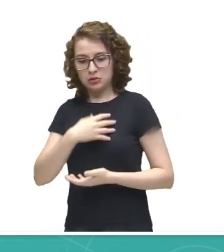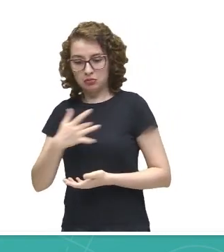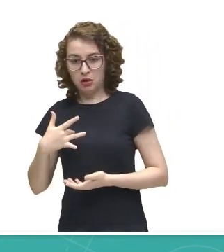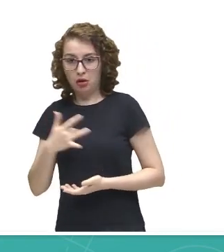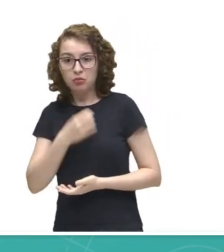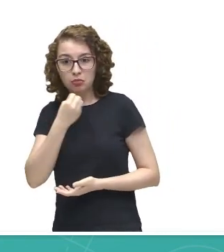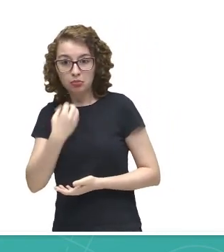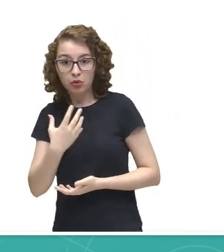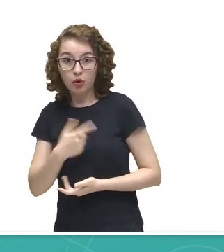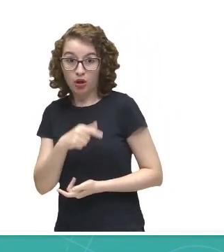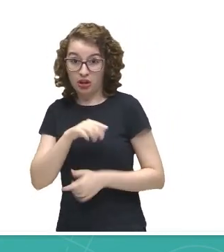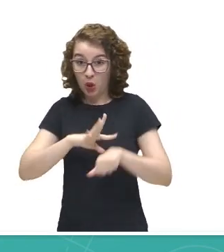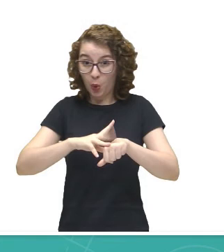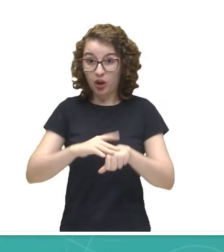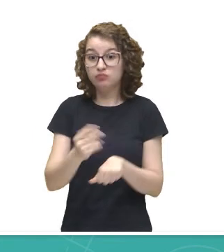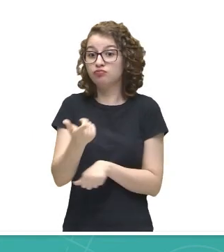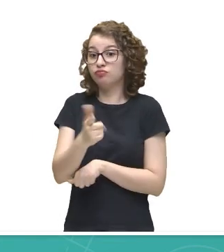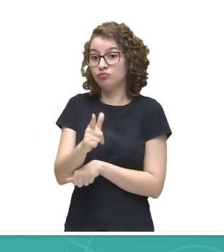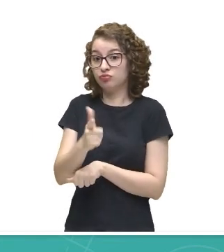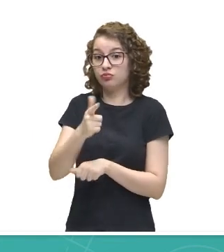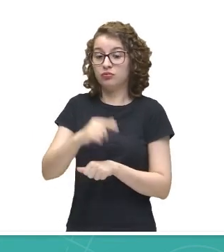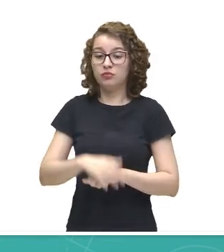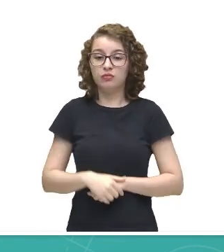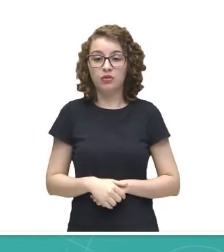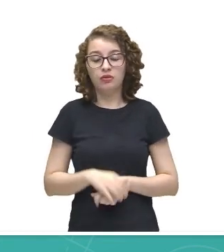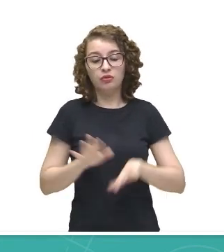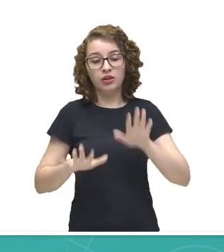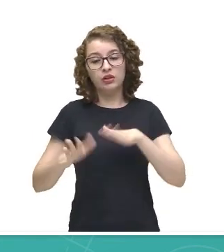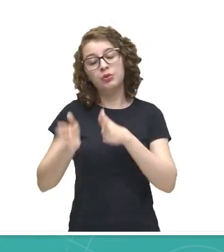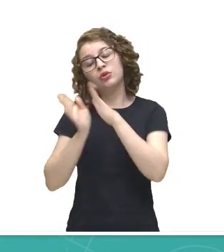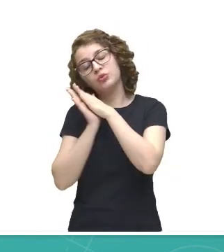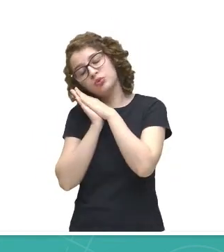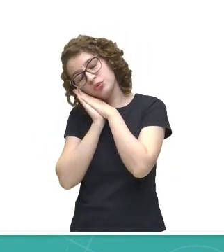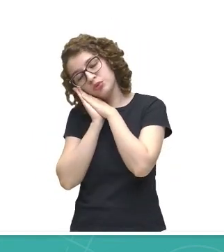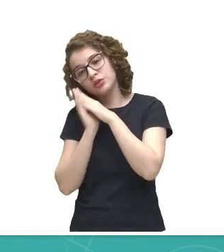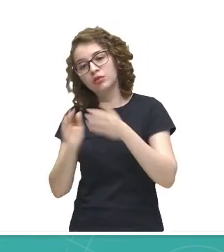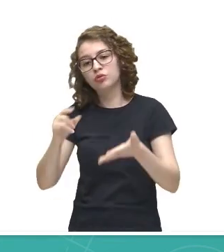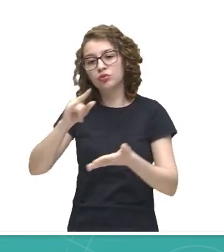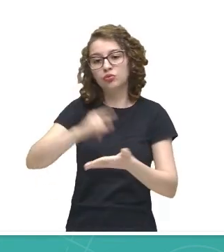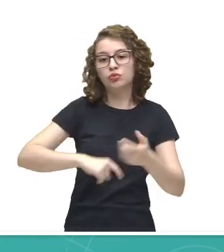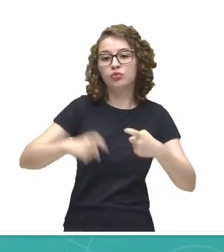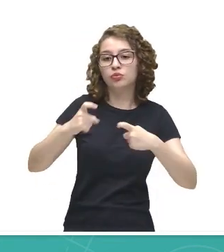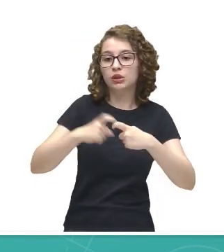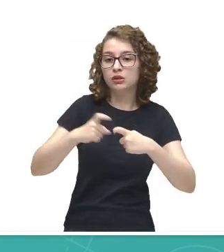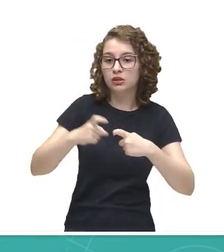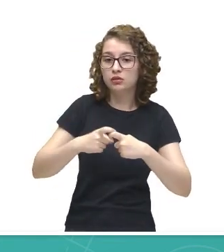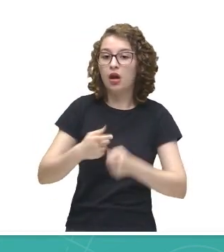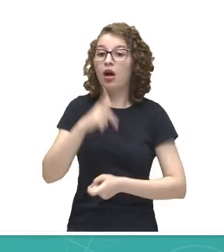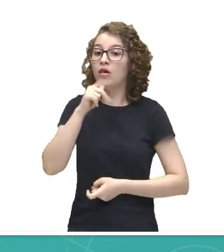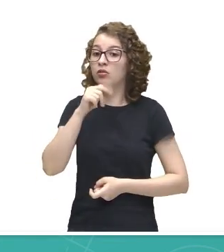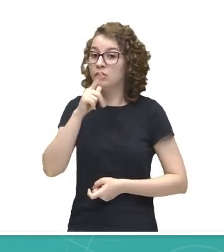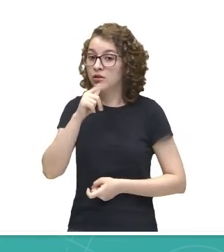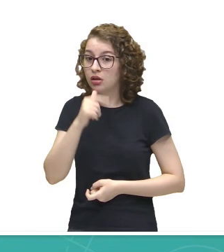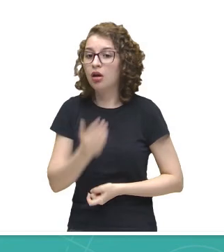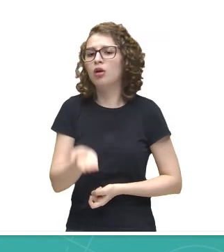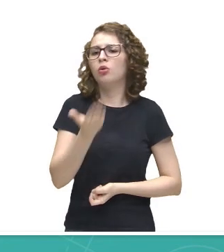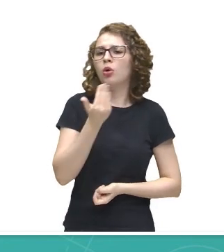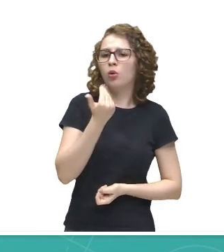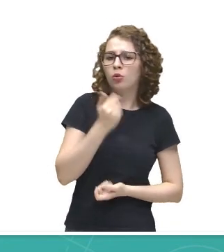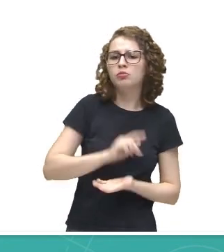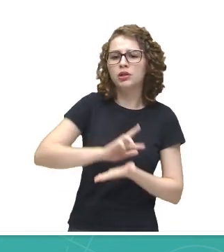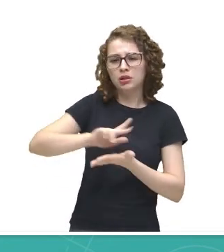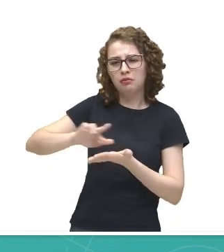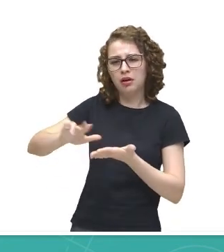questão da alimentação, do exercício físico, do sono, dos exames periódicos, da hidratação e assim por